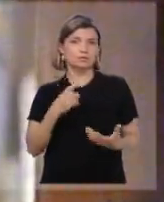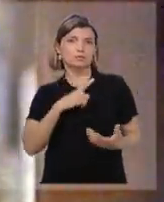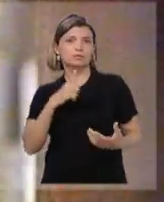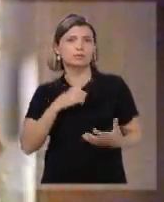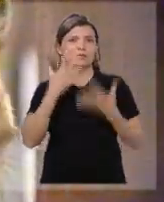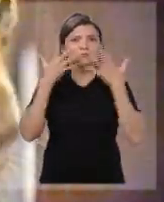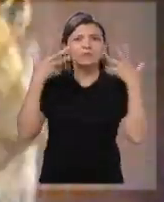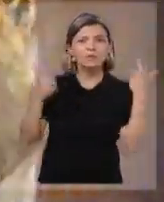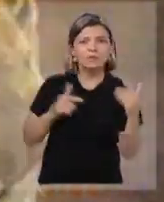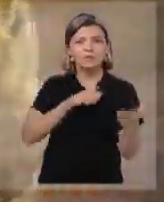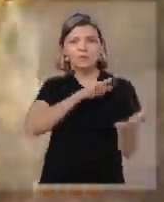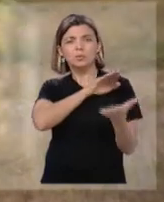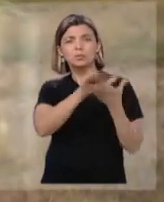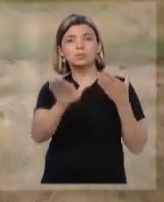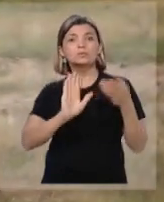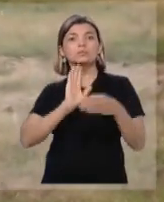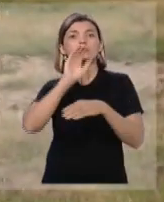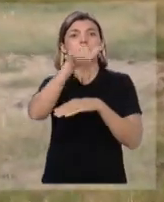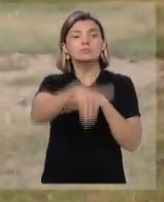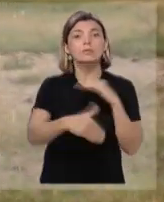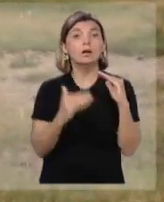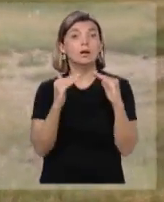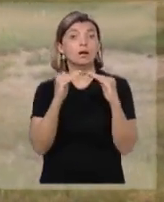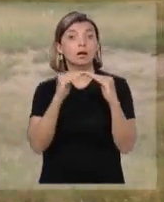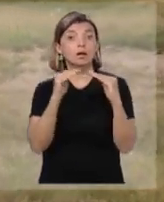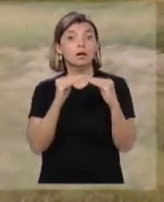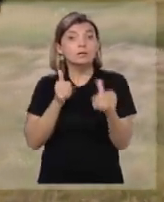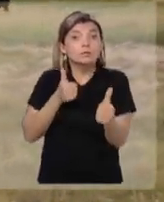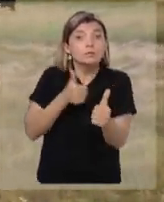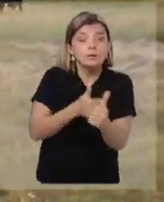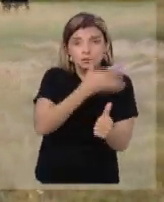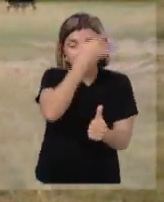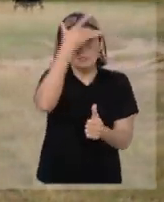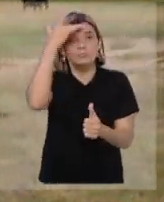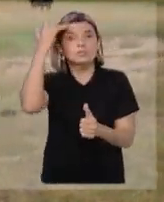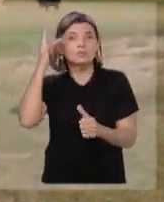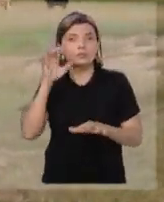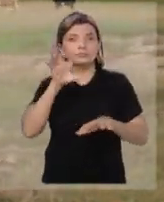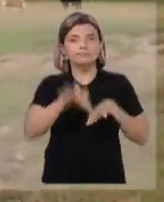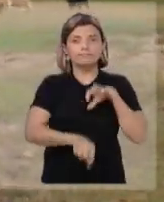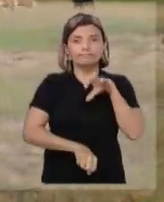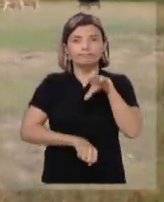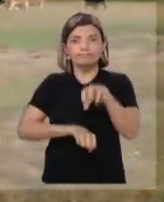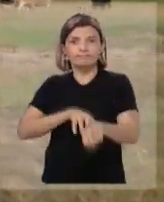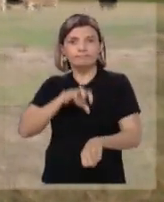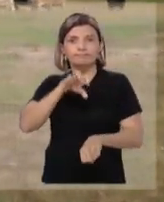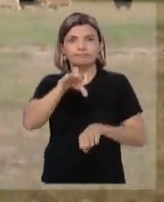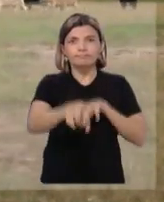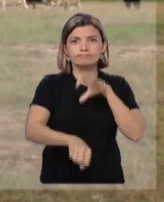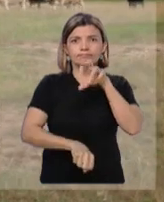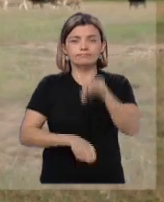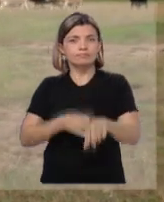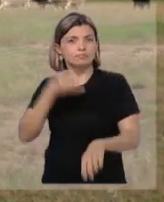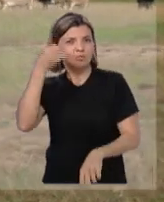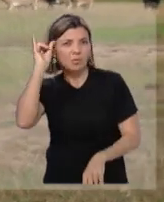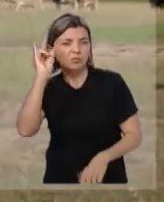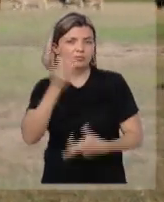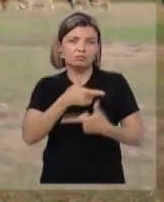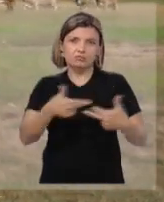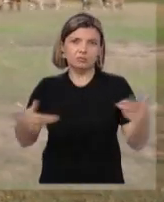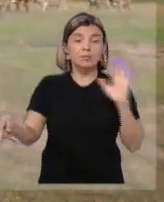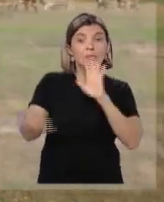como onças pintadas e suçuaranas, passem a procurar alimento próximo a ocupações humanas e acabem matando